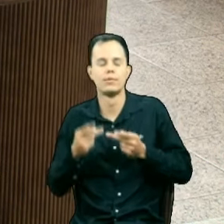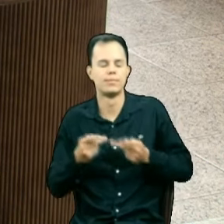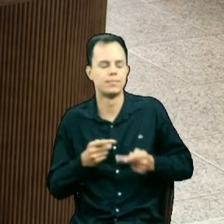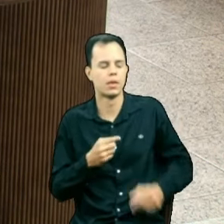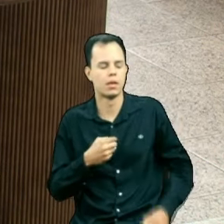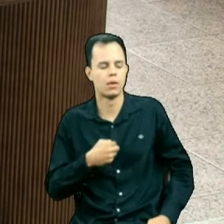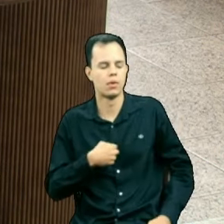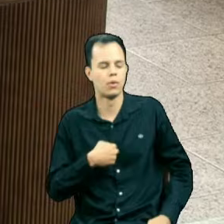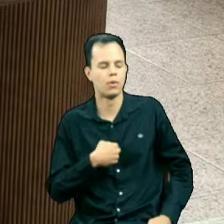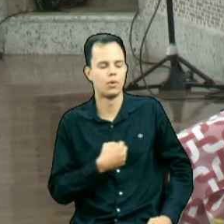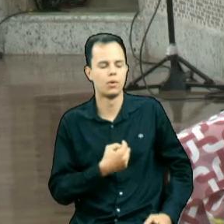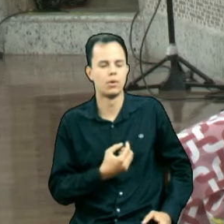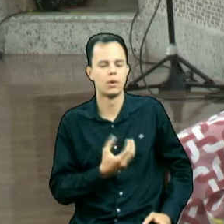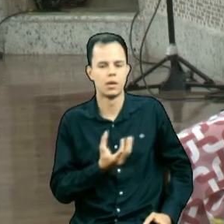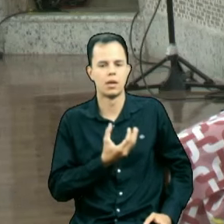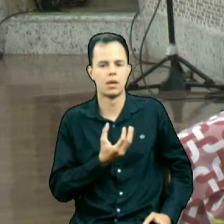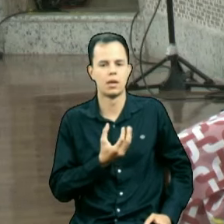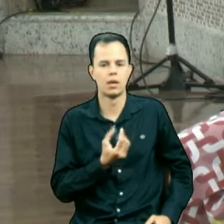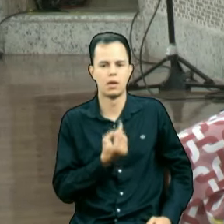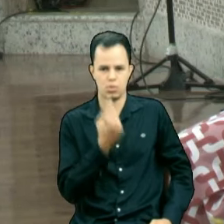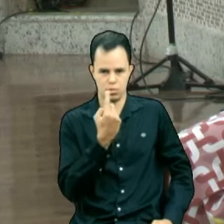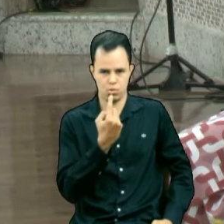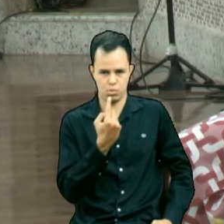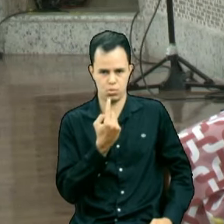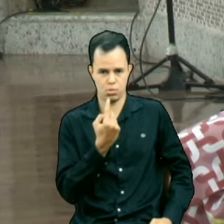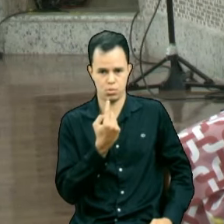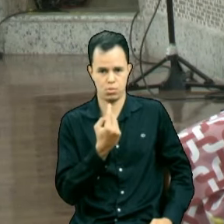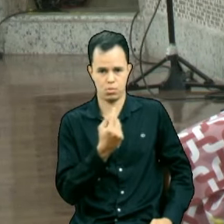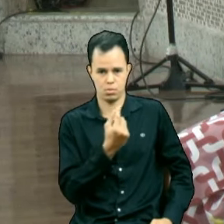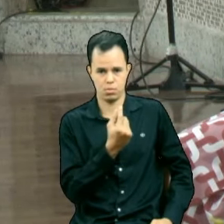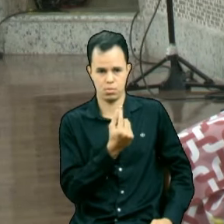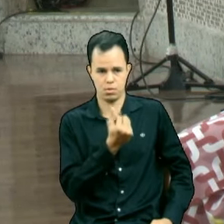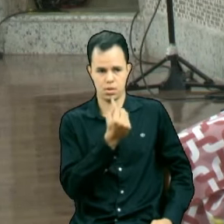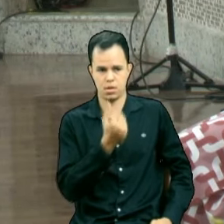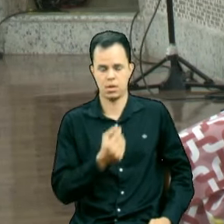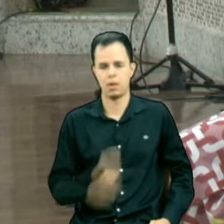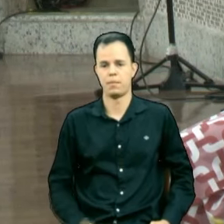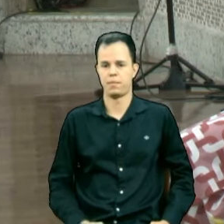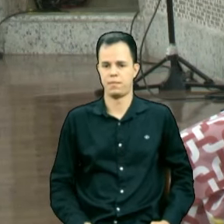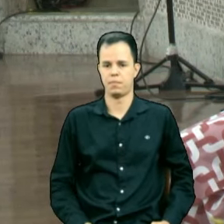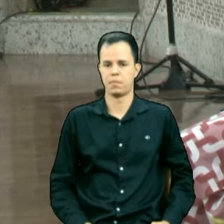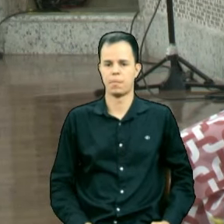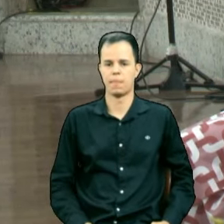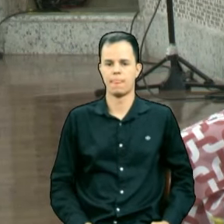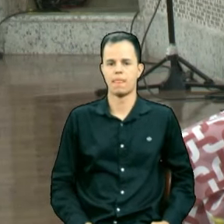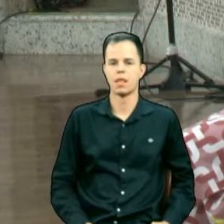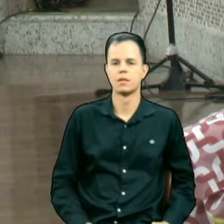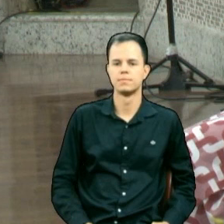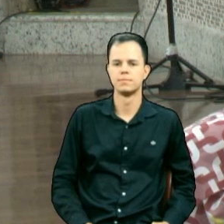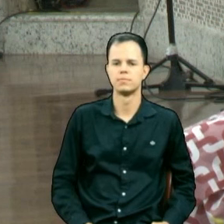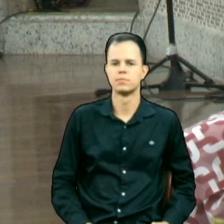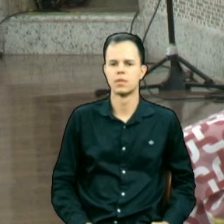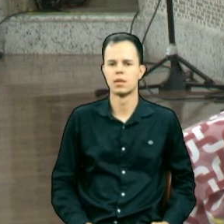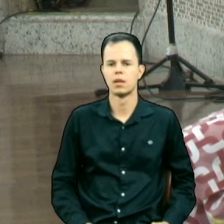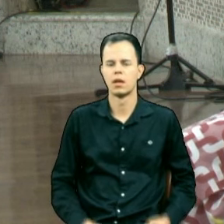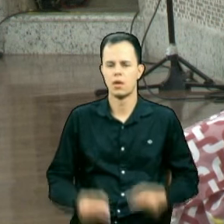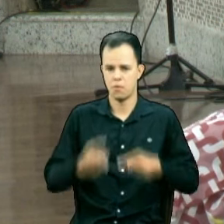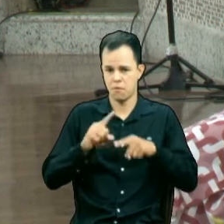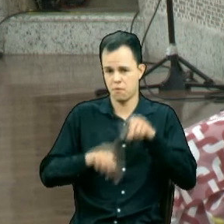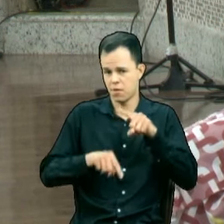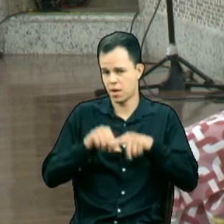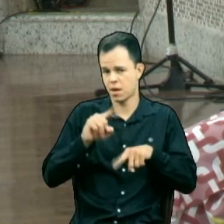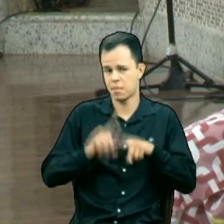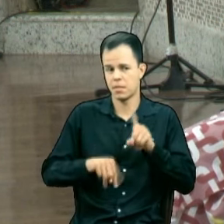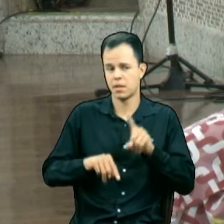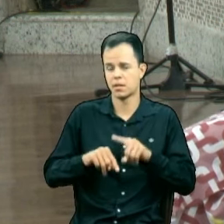e é melhor O que foi uma ferramenta muito usada e desgastada